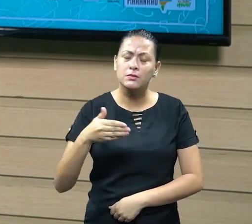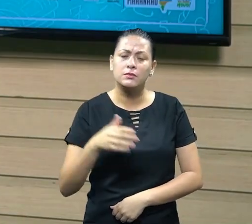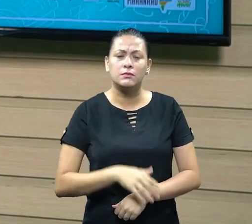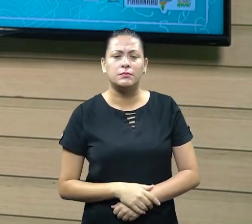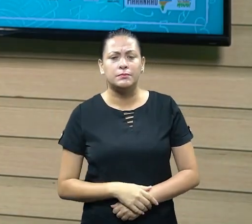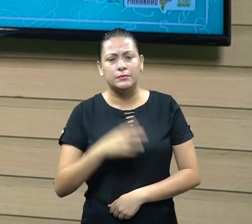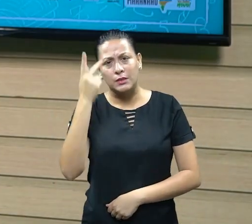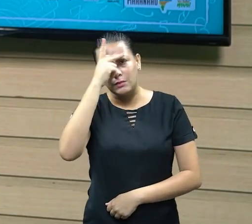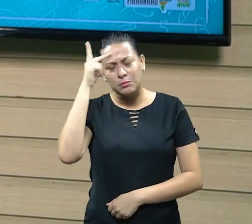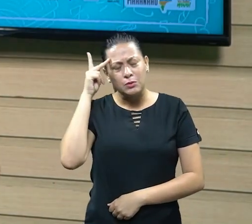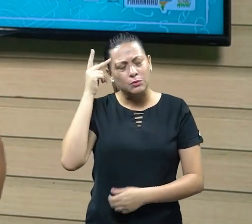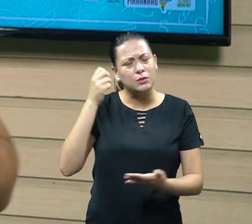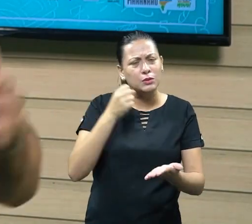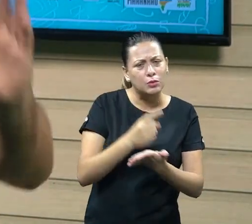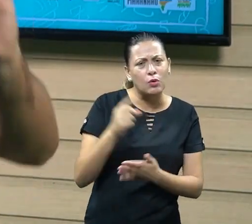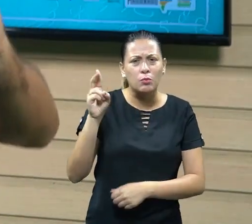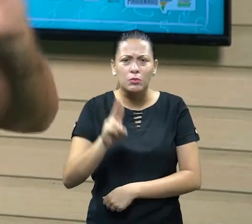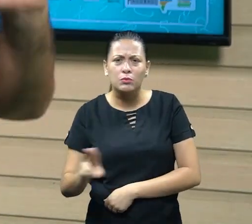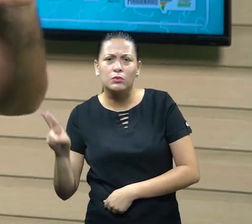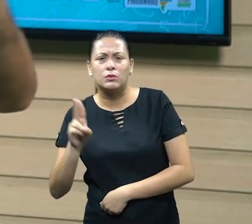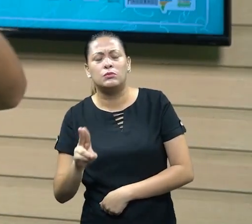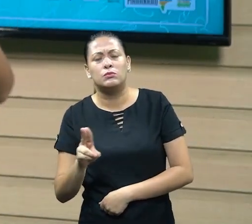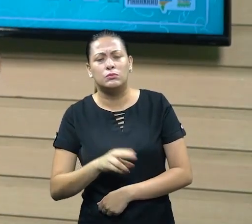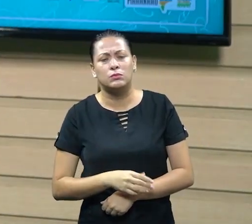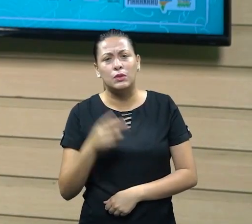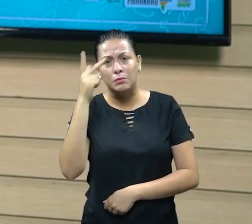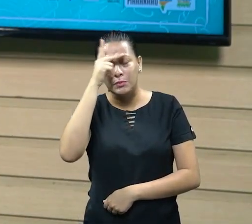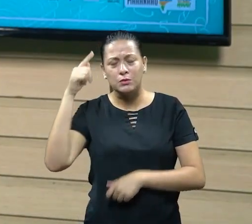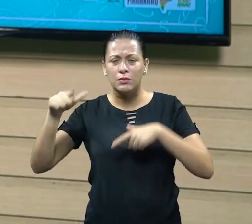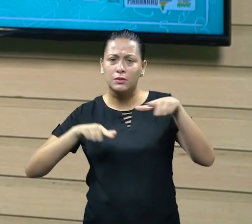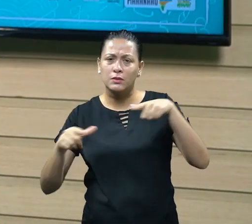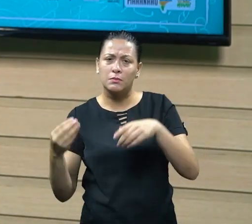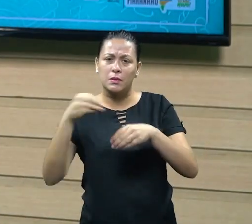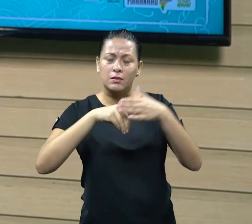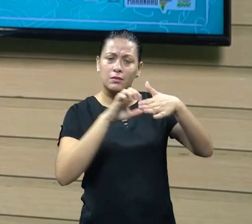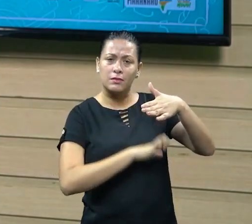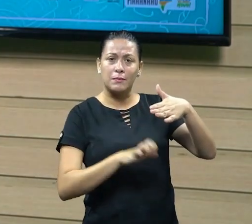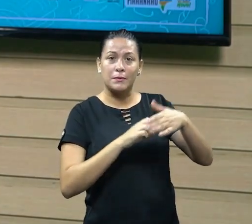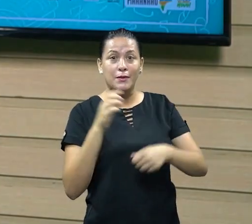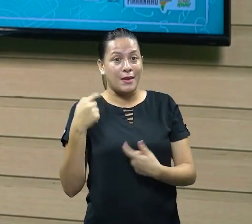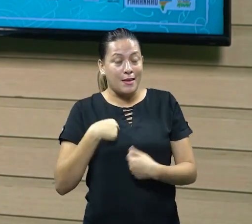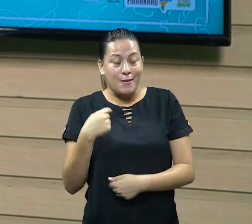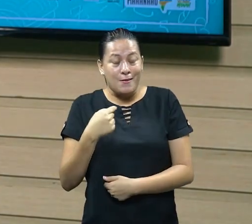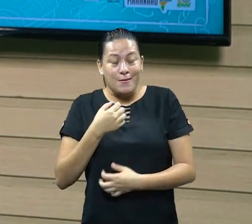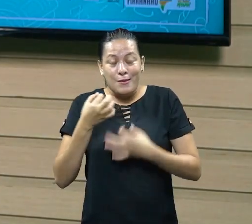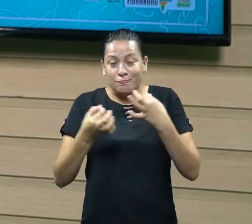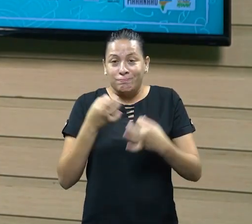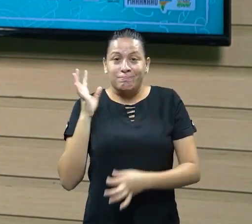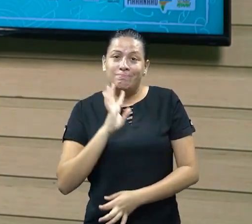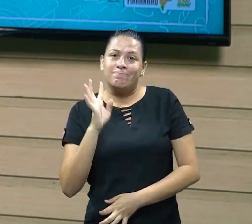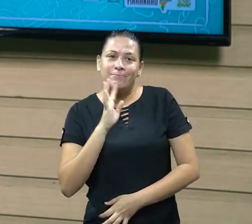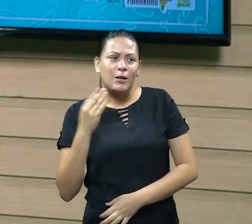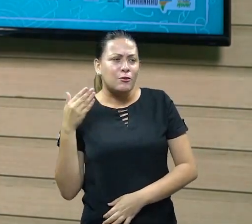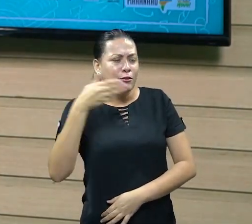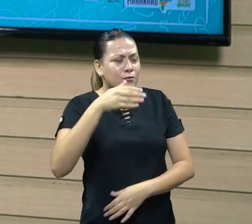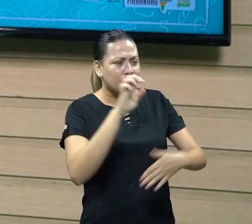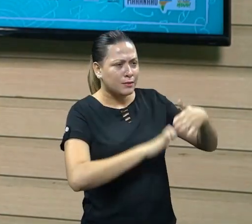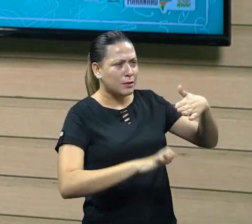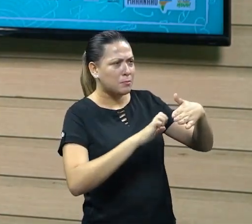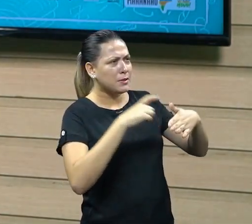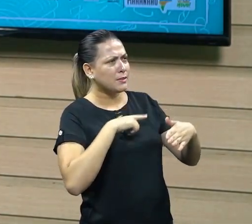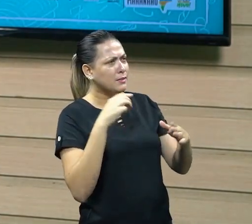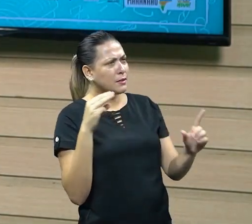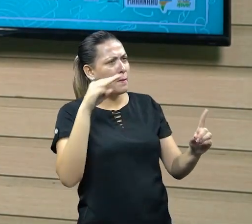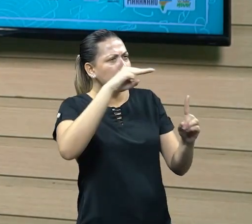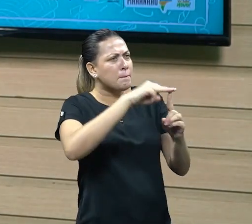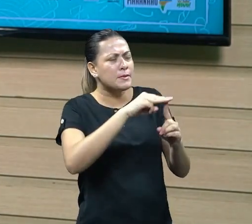os funcionários. Eu acho muito legal quando eu entro numa empresa e vejo lá um cartazinho com a missão, a visão e os valores da empresa. Mas